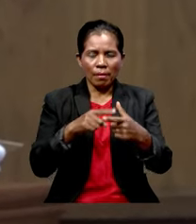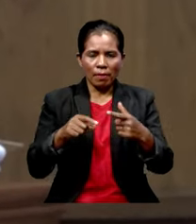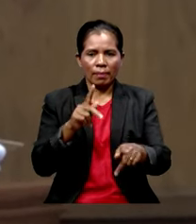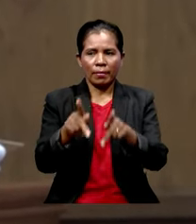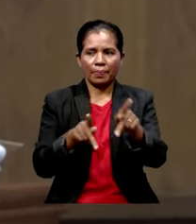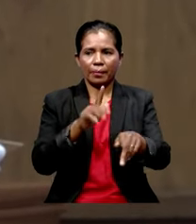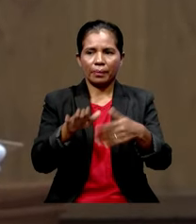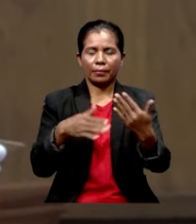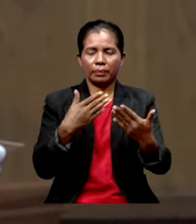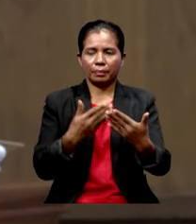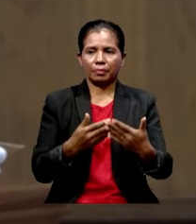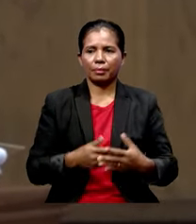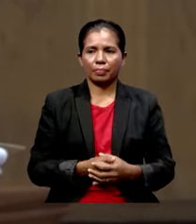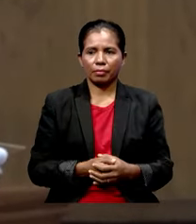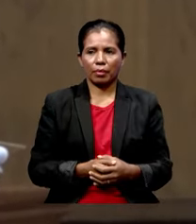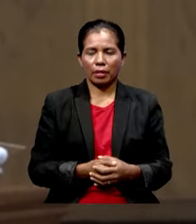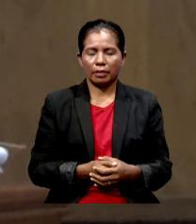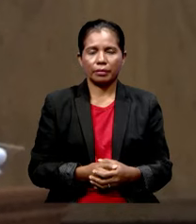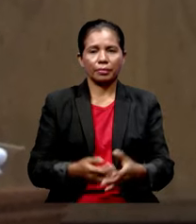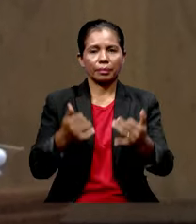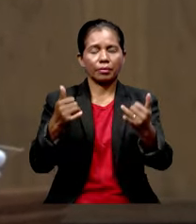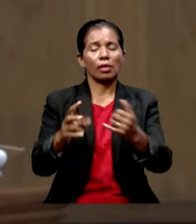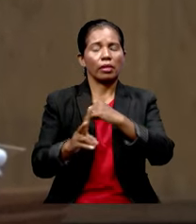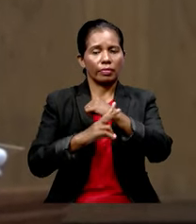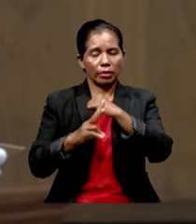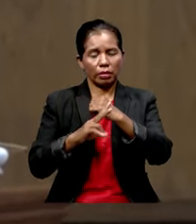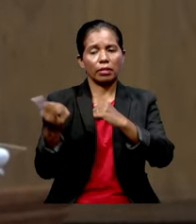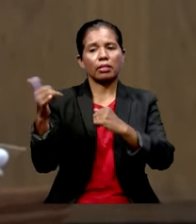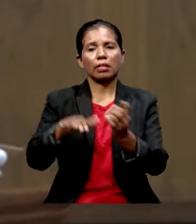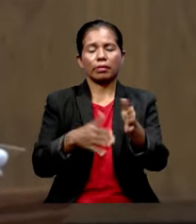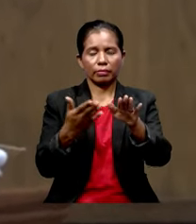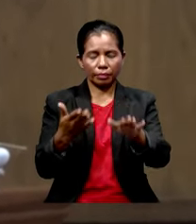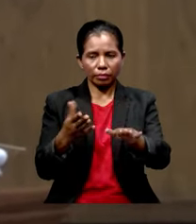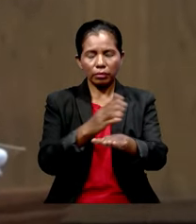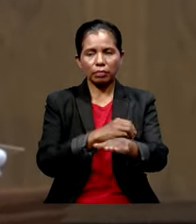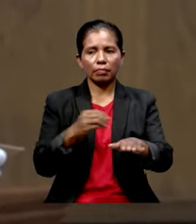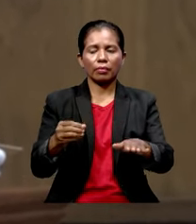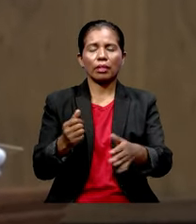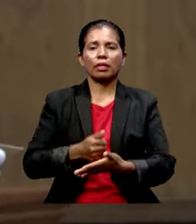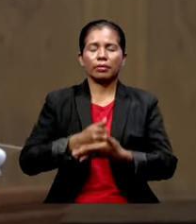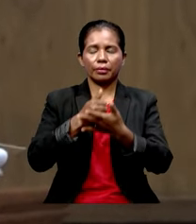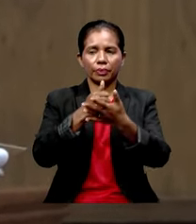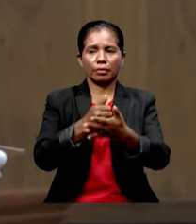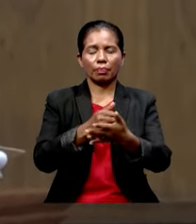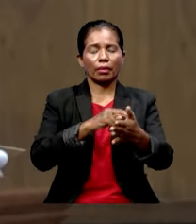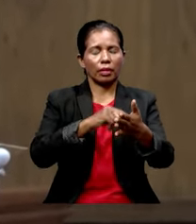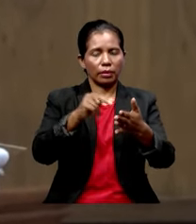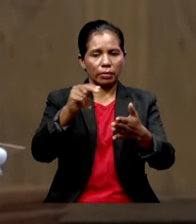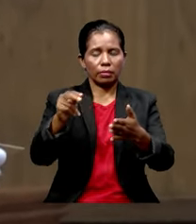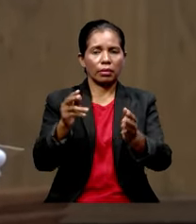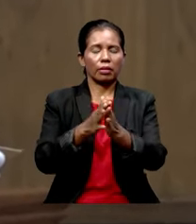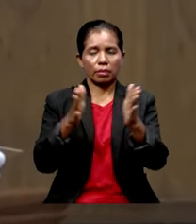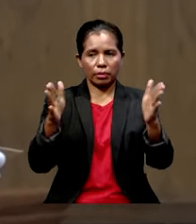comunidades devastadas. Para além das vítimas mortais, há que lamentar também o número